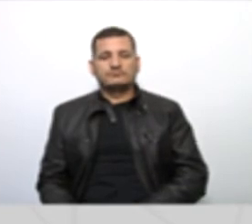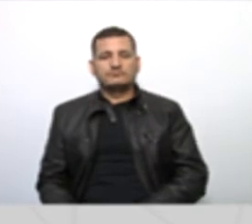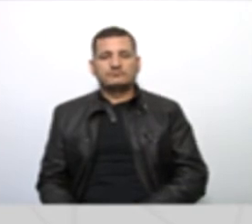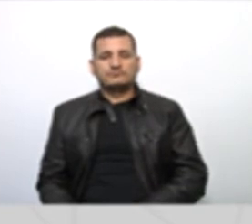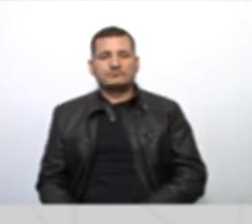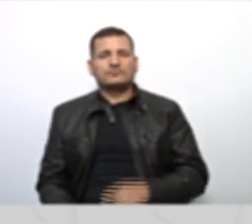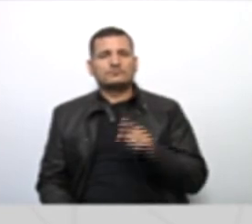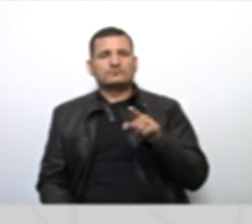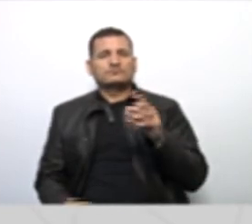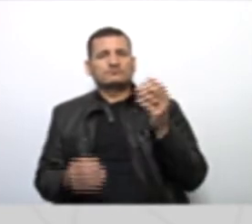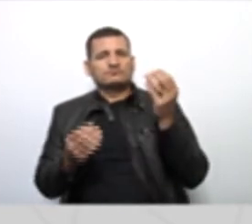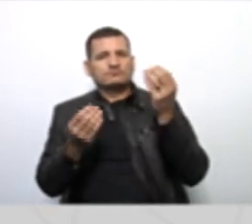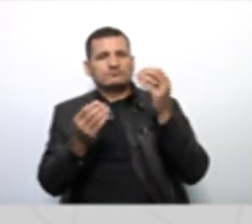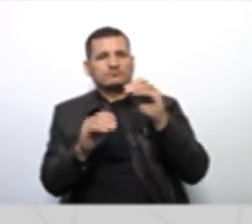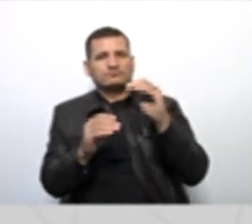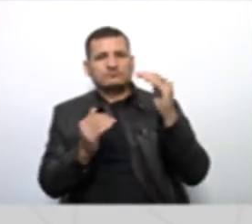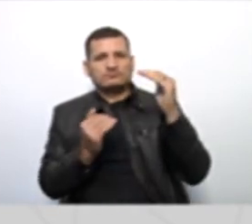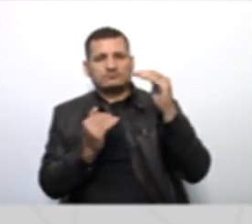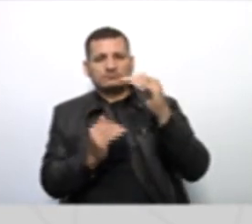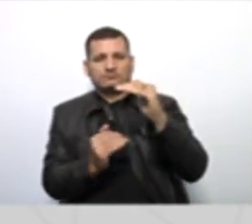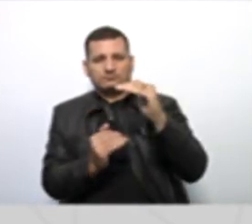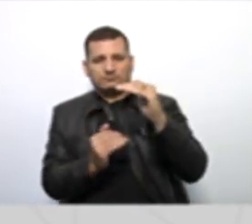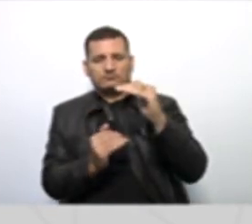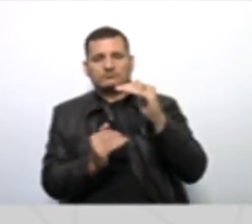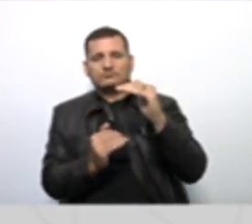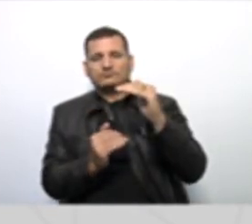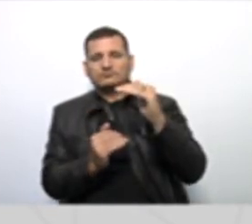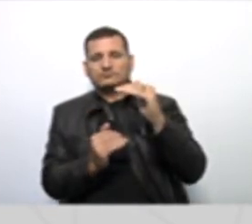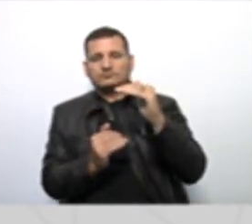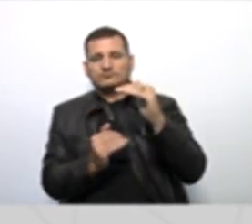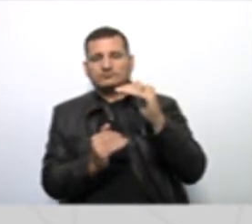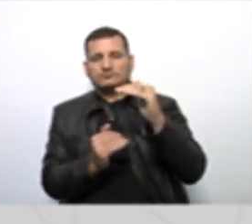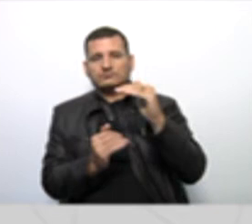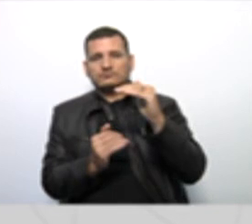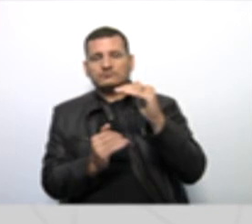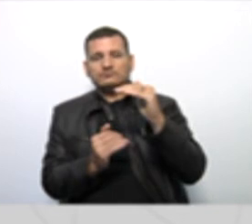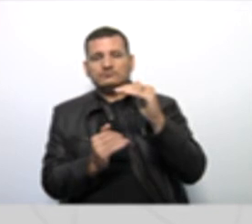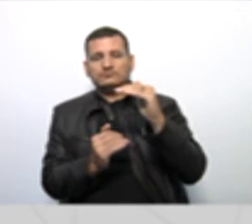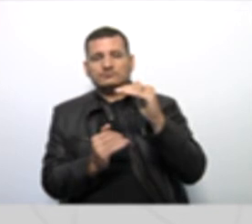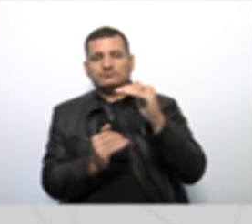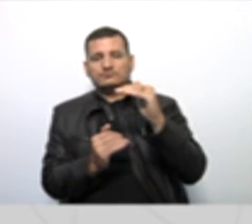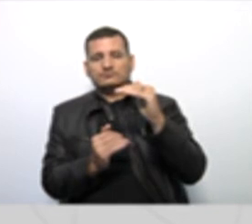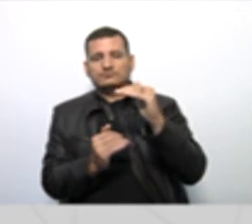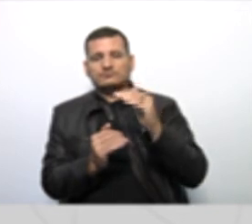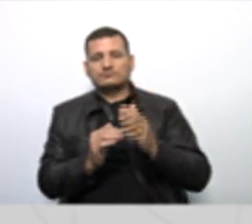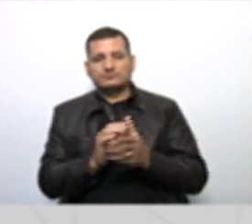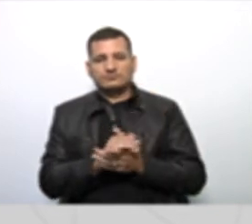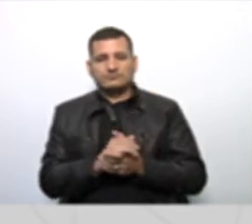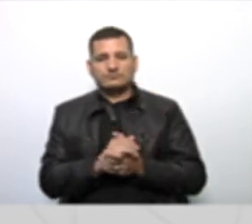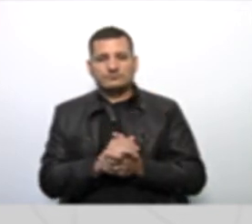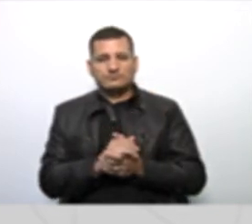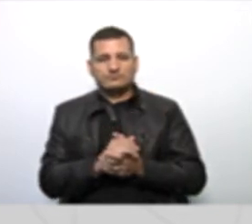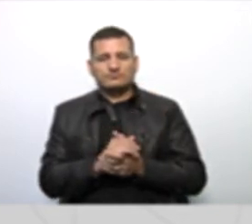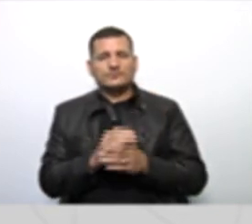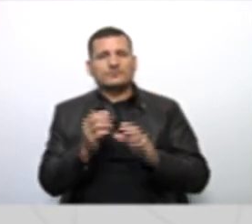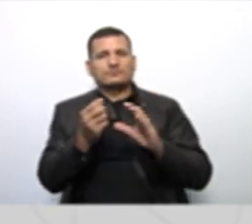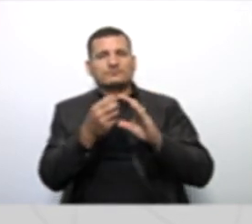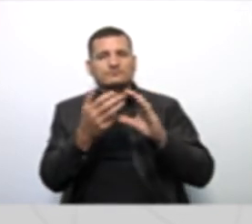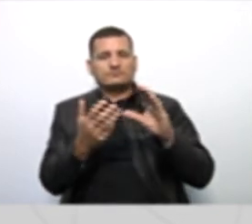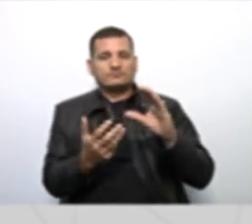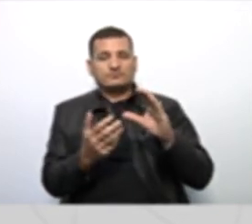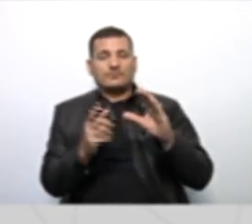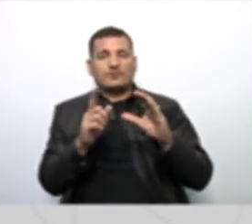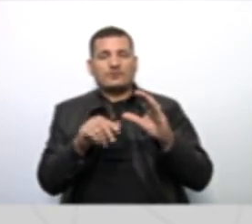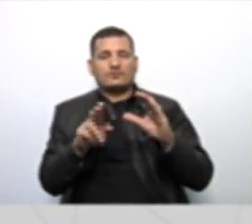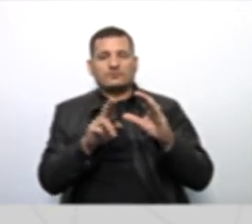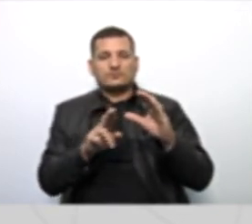Quando você adiciona um Eurídice a um layout, ó, quando você adiciona um Eurídice a um layout, as seguintes propriedades são usadas